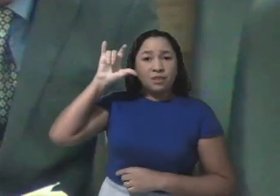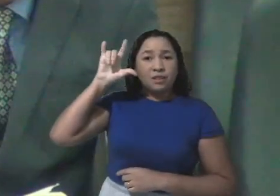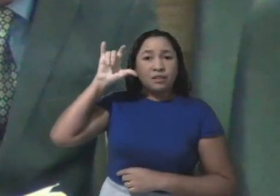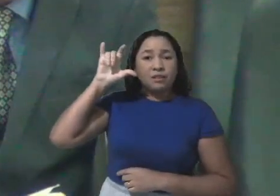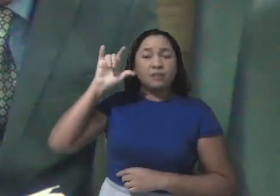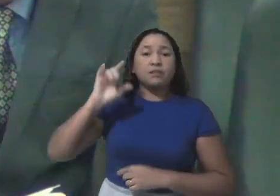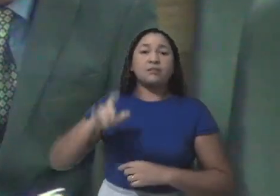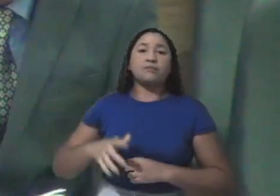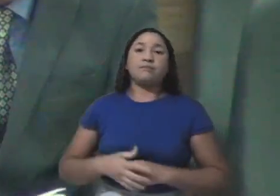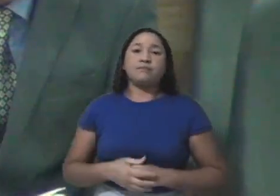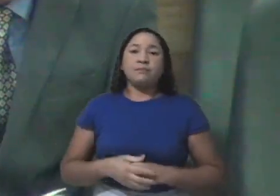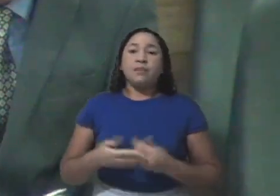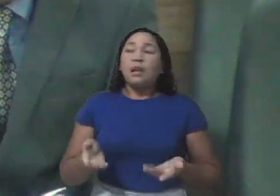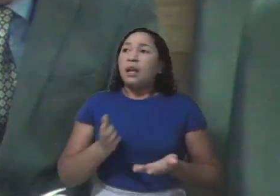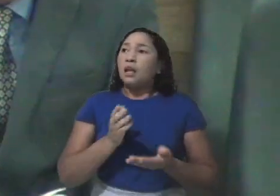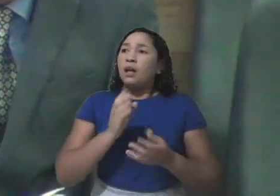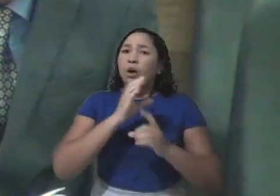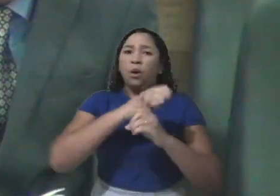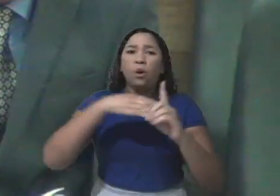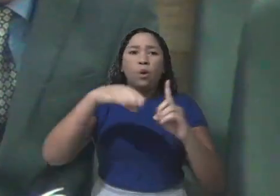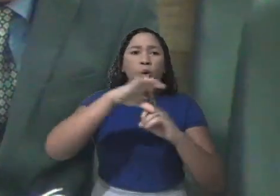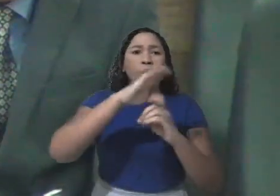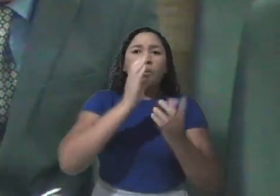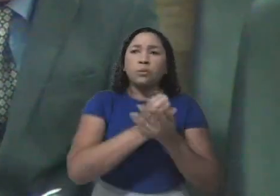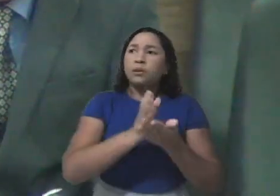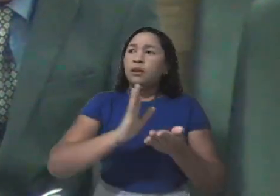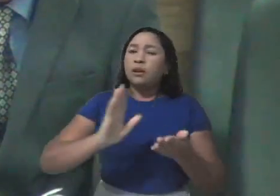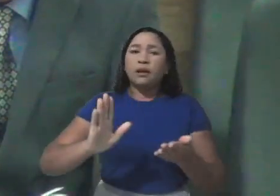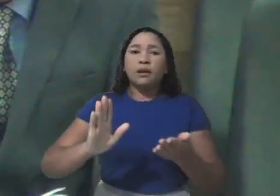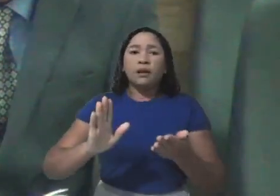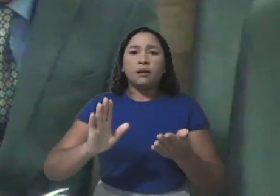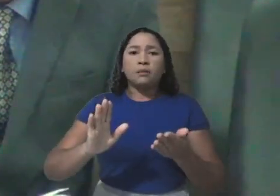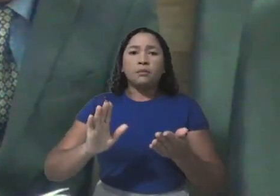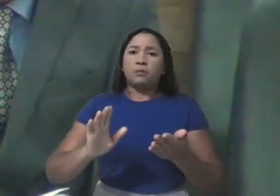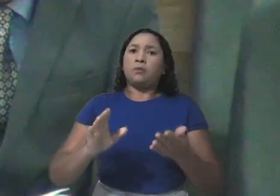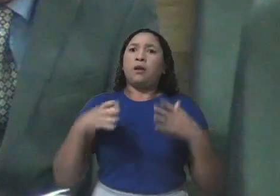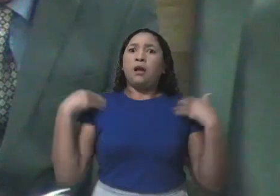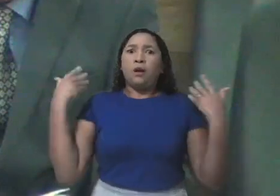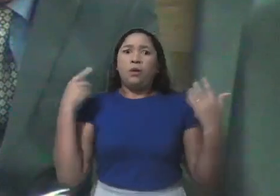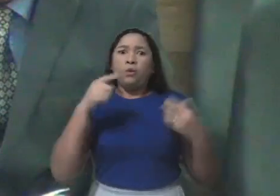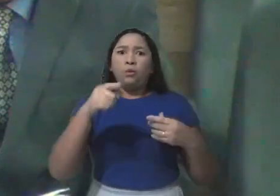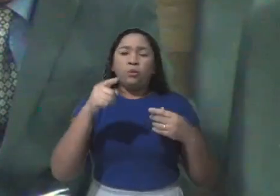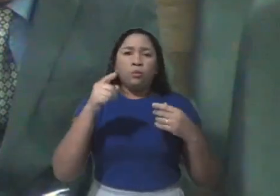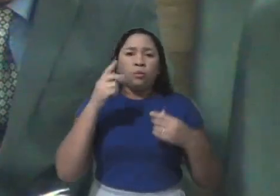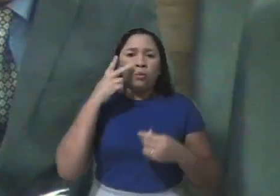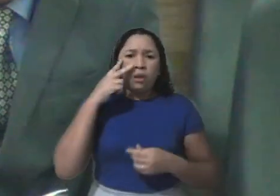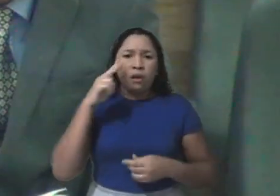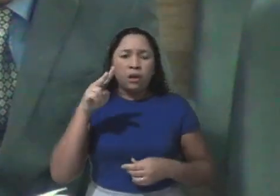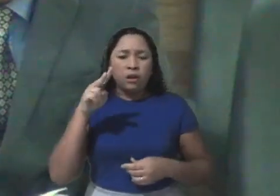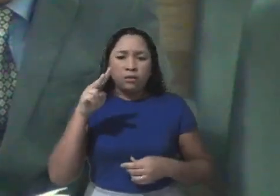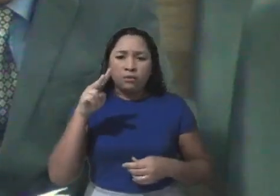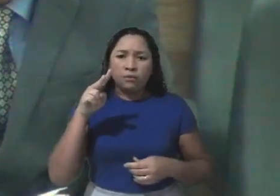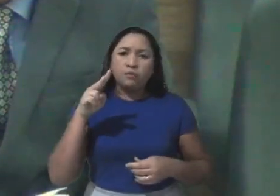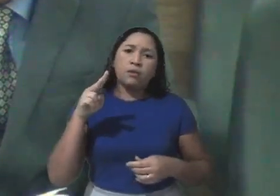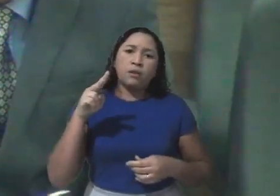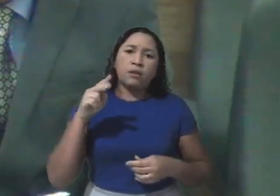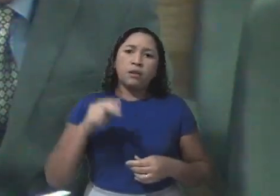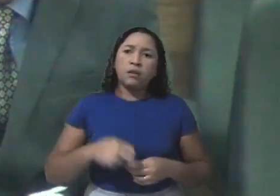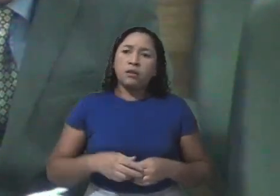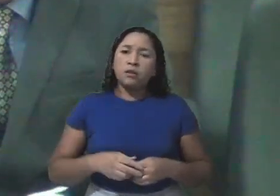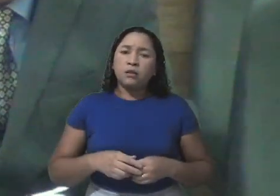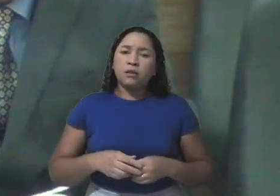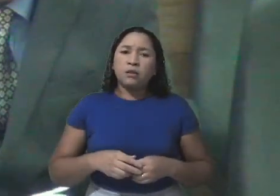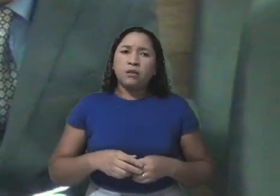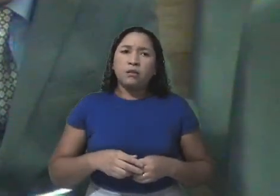um outro canal, sugere um outro mensageiro, sugere um outro pregador.